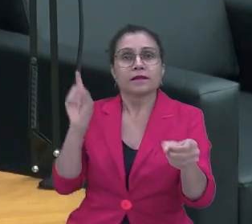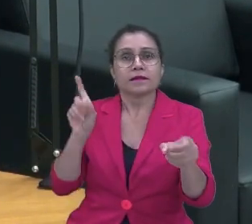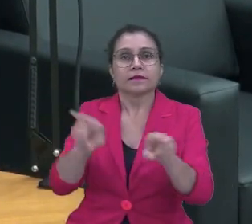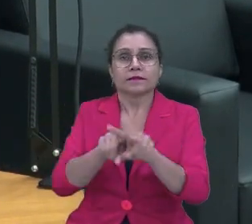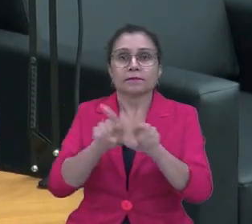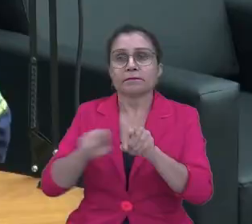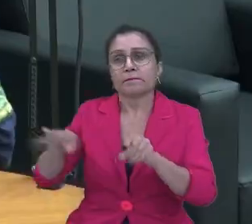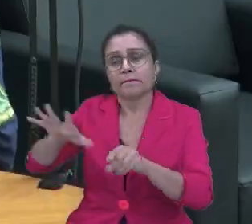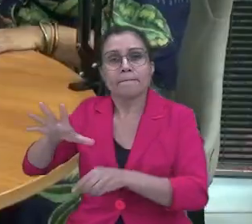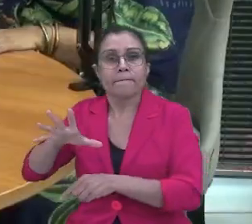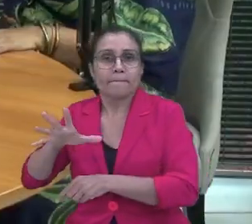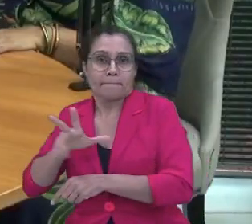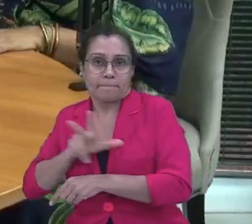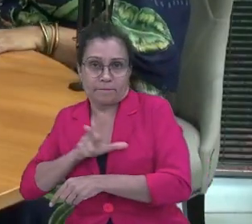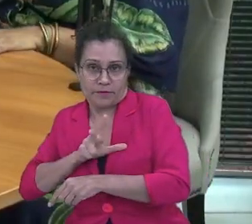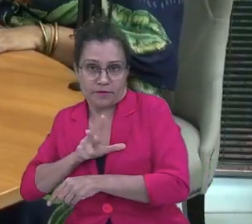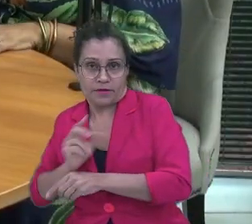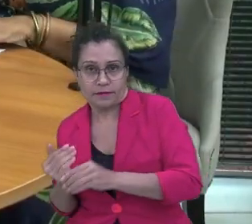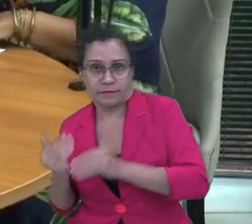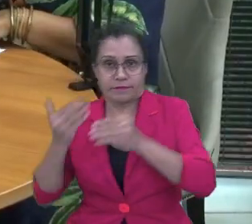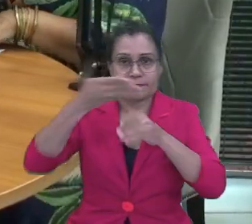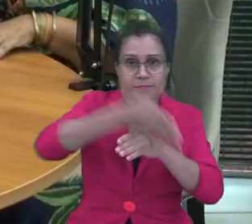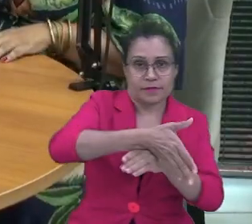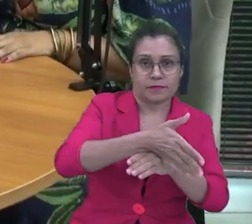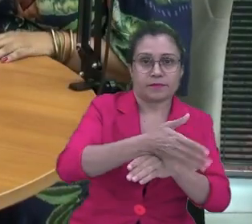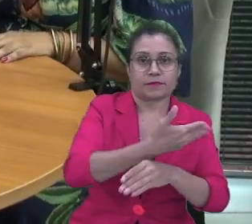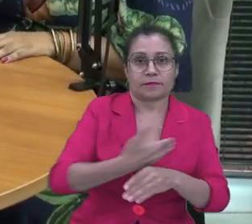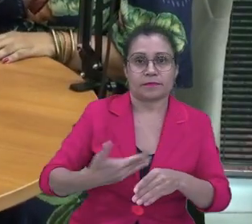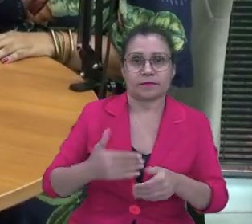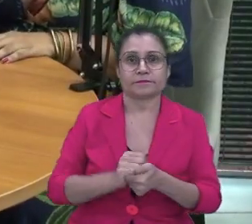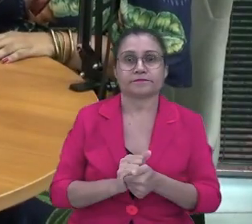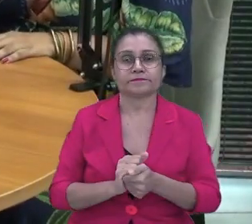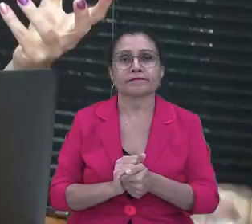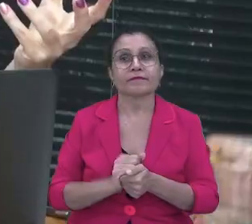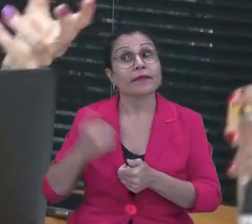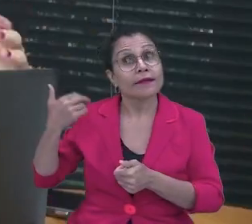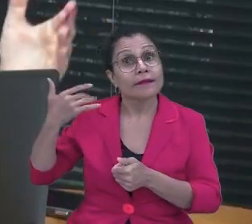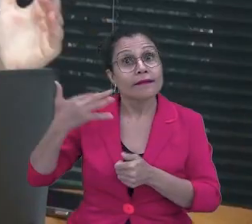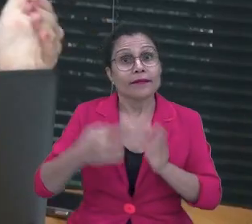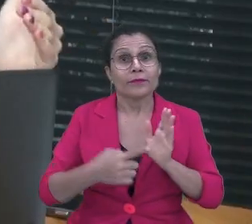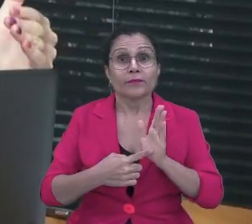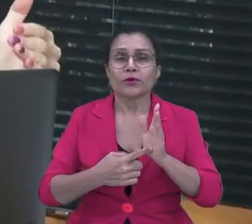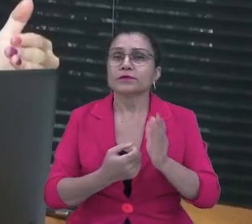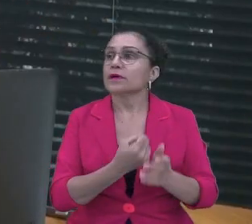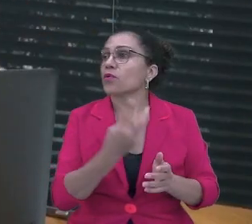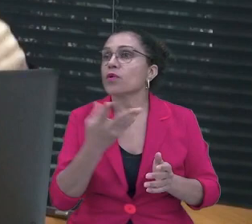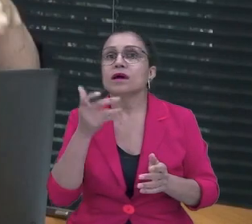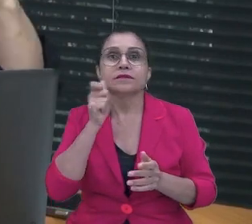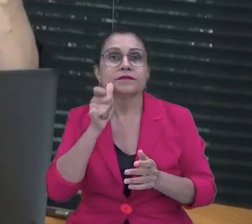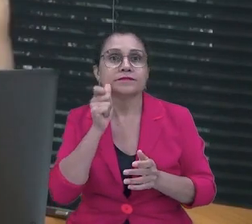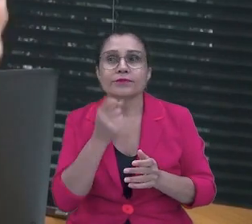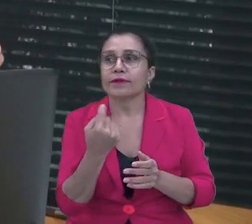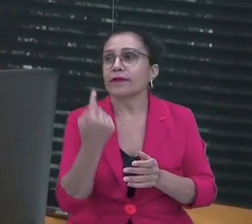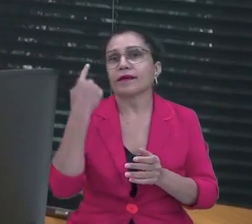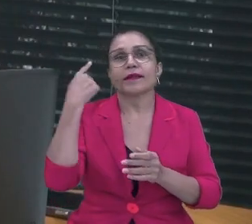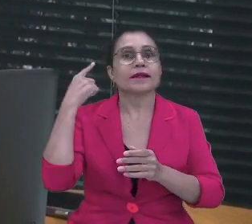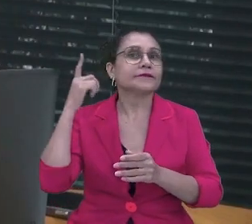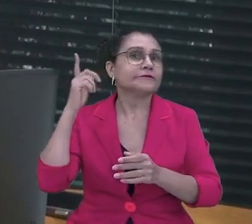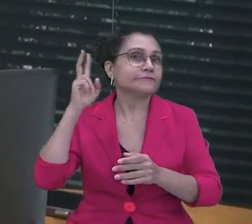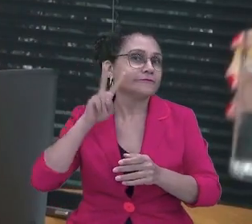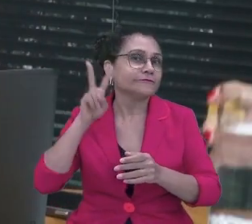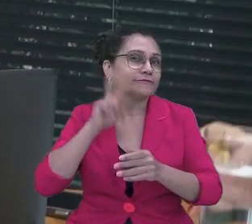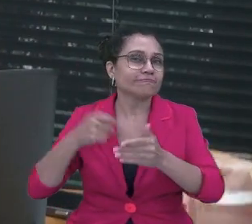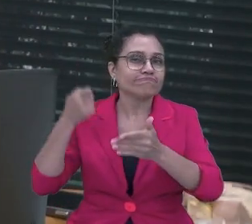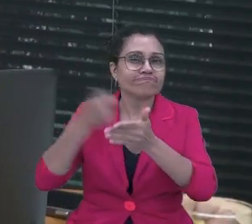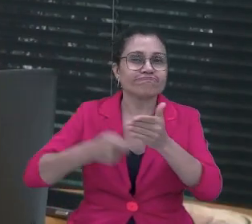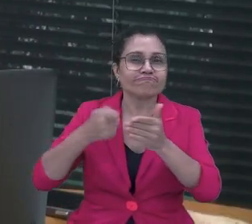para o espaço público. E, professora, a senhora traz aqui, né, um resgate de quantas mulheres, né, como a senhora fala, nessa luta para